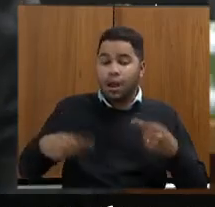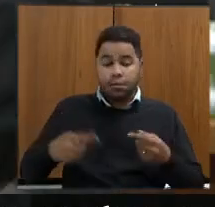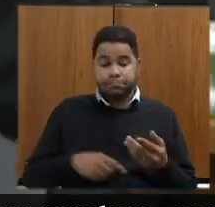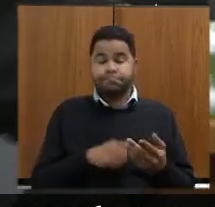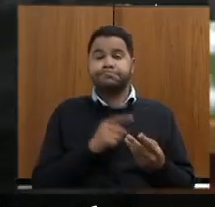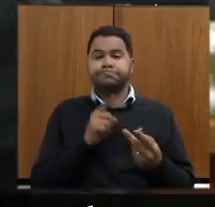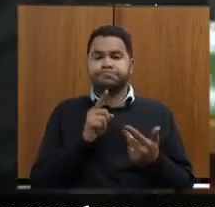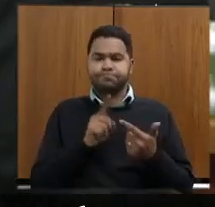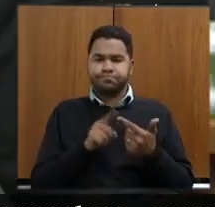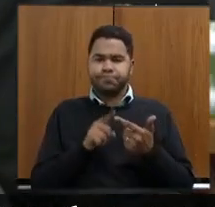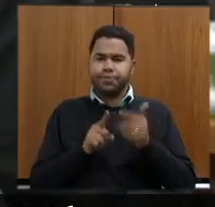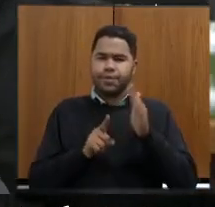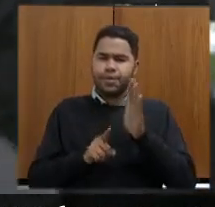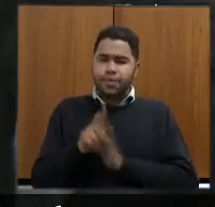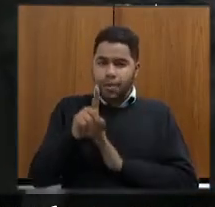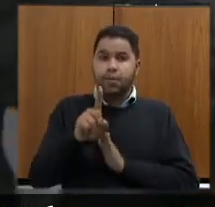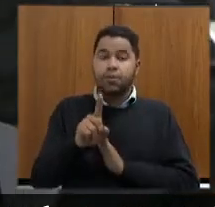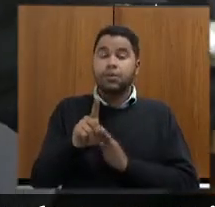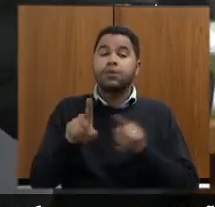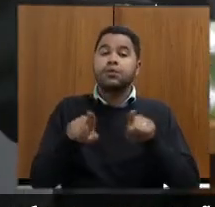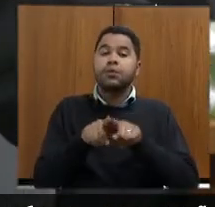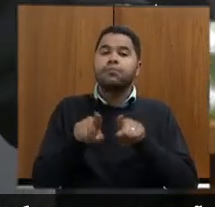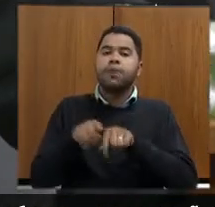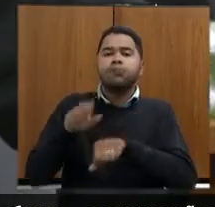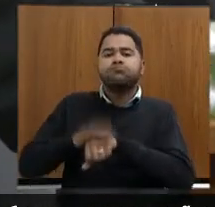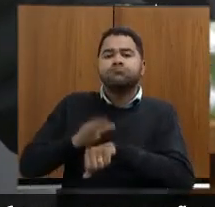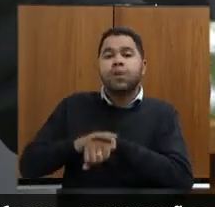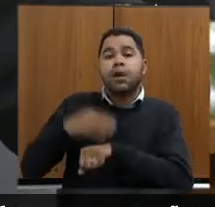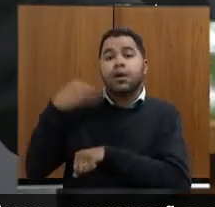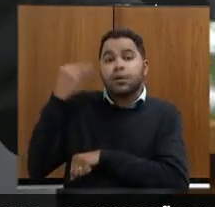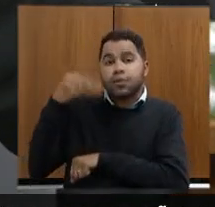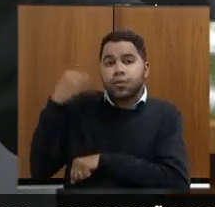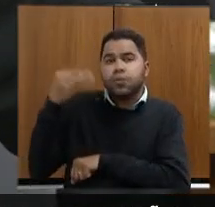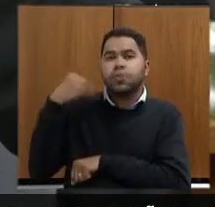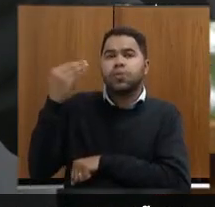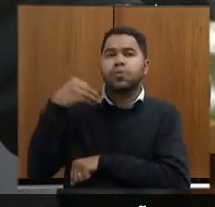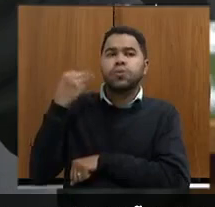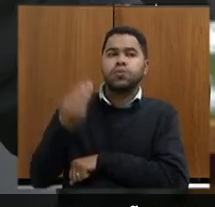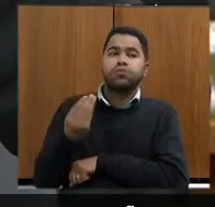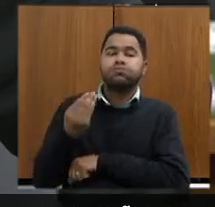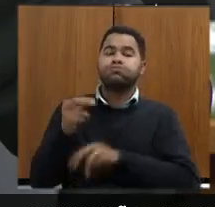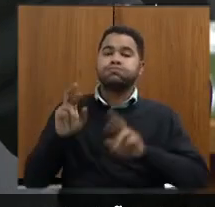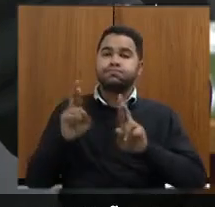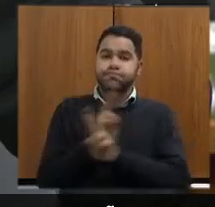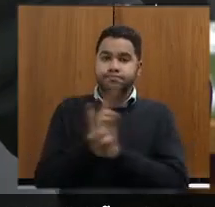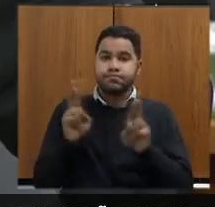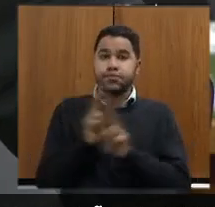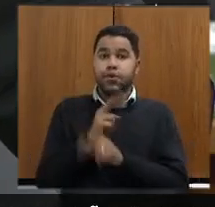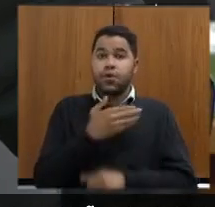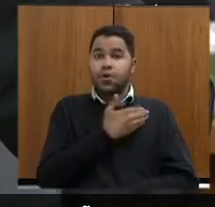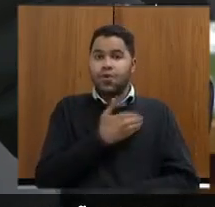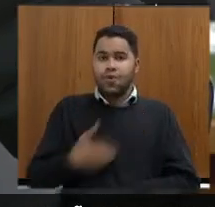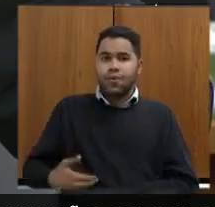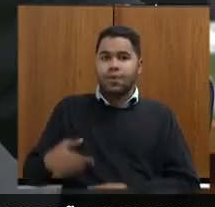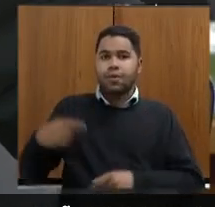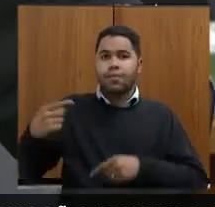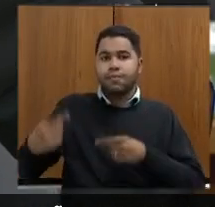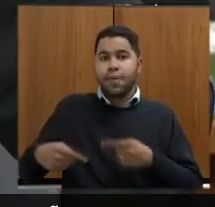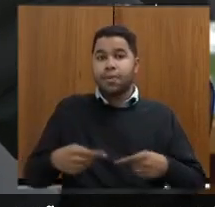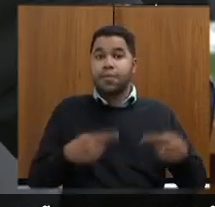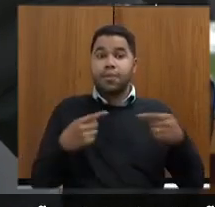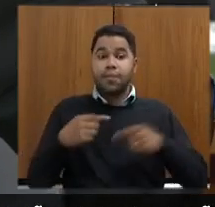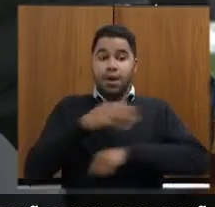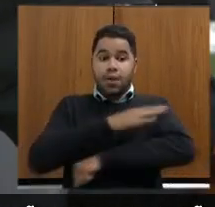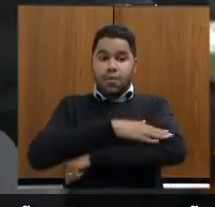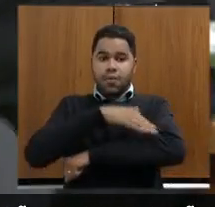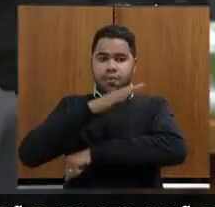questão até a partir da experiência do que foi a relação com o governo na discussão do acordo